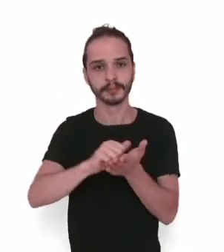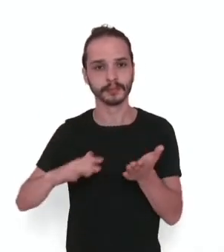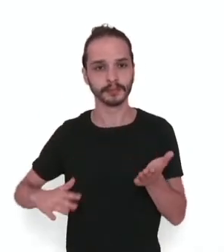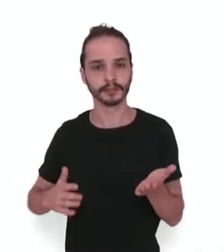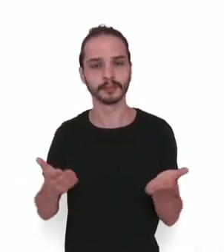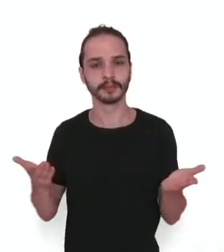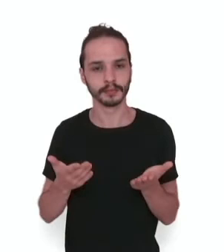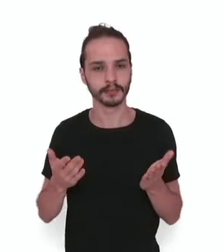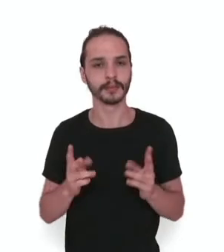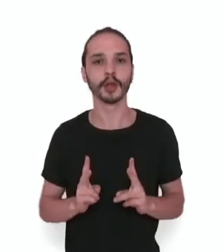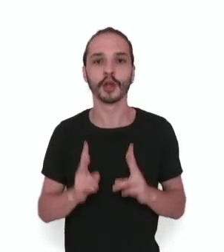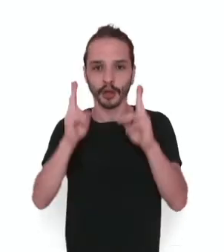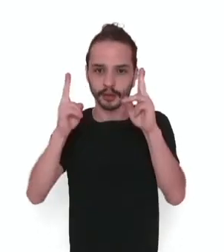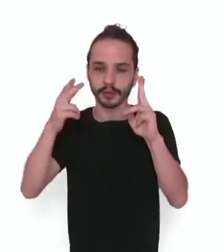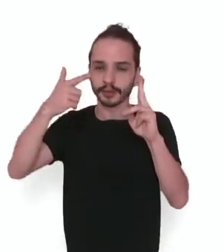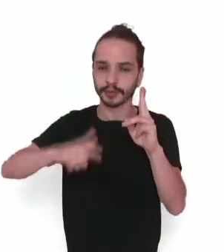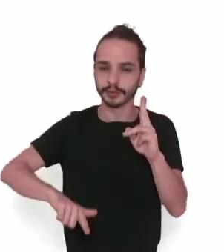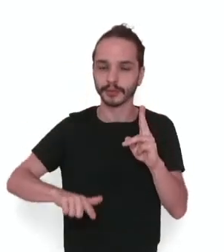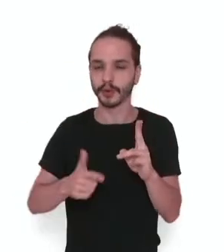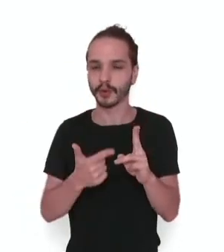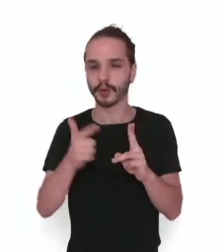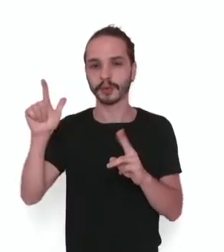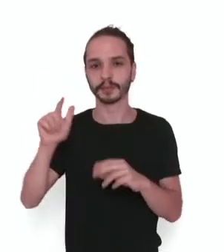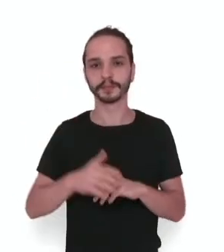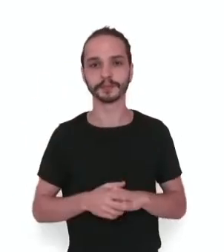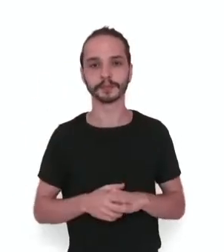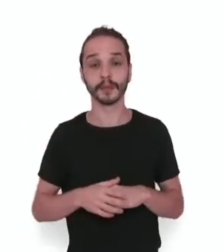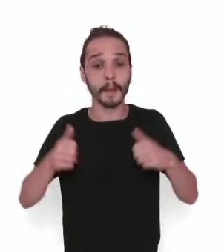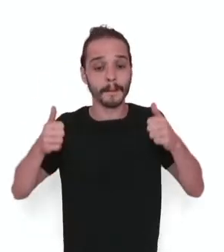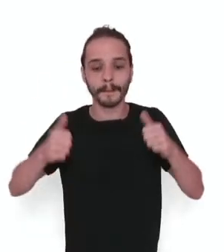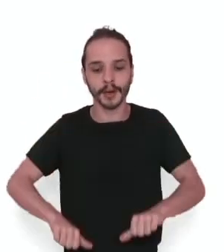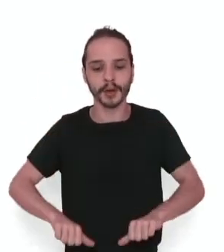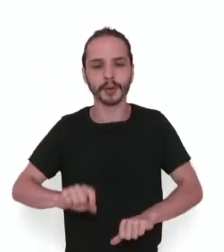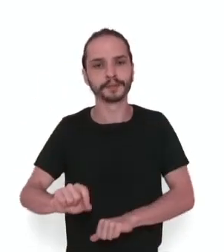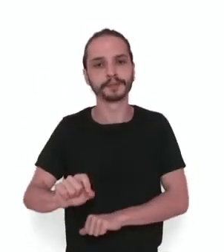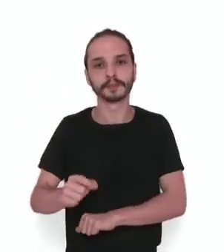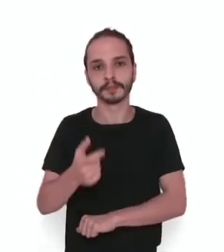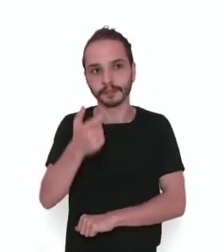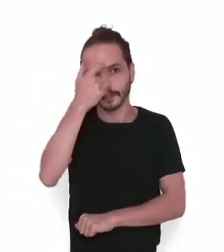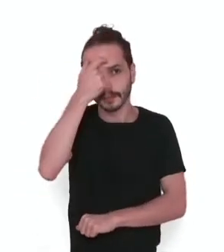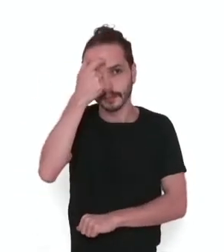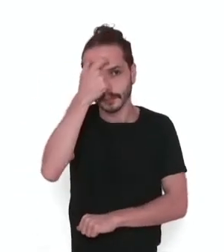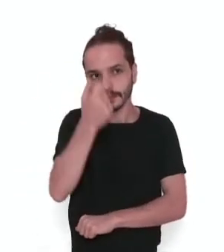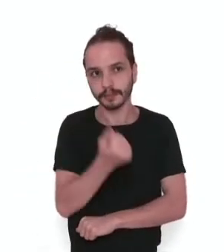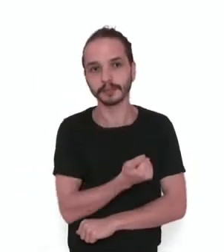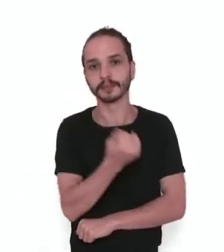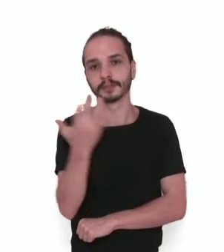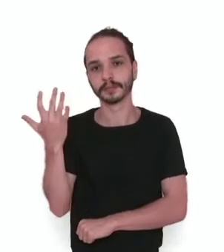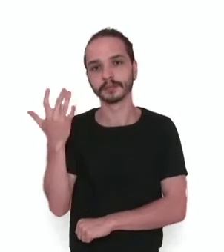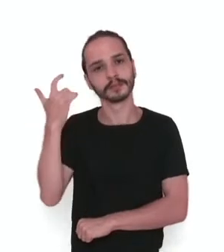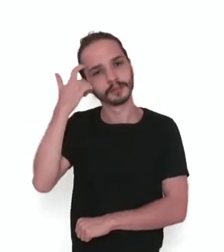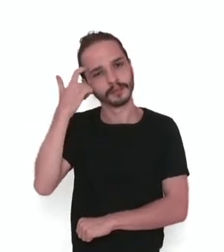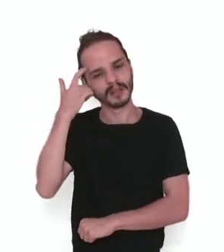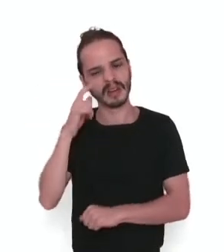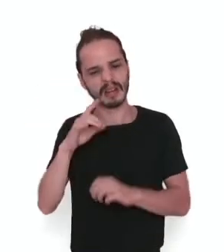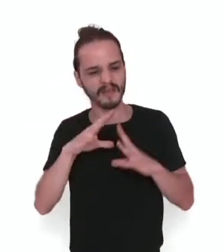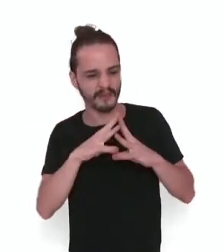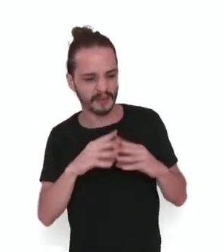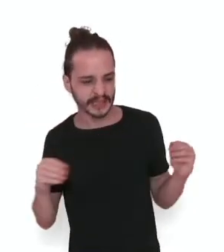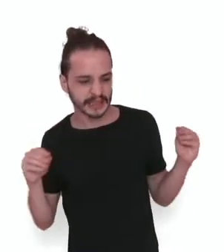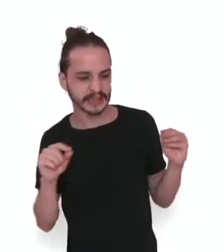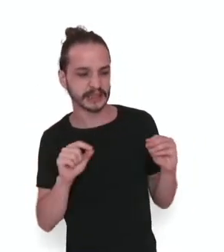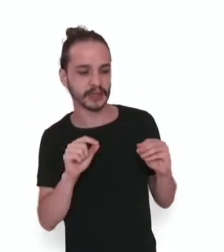trouxemos mais um fragmento, né? O pior de tudo é que há mentes que atribuem o esvaziamento dos campos